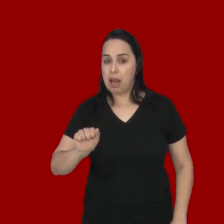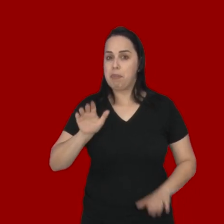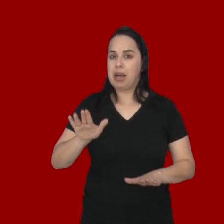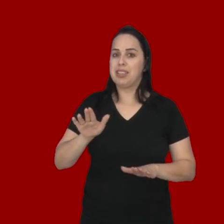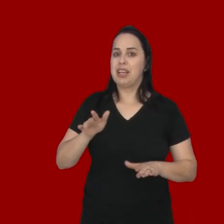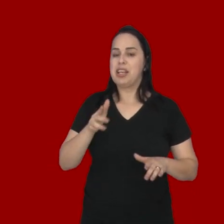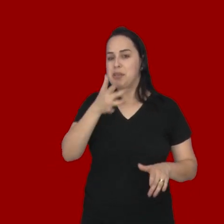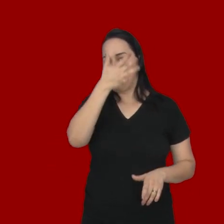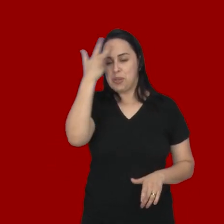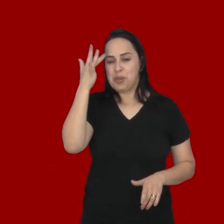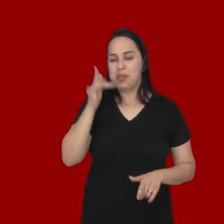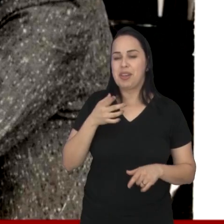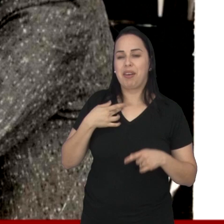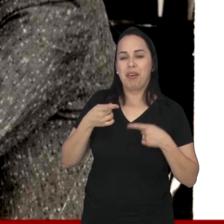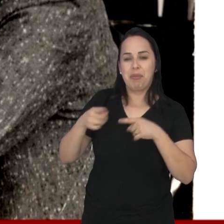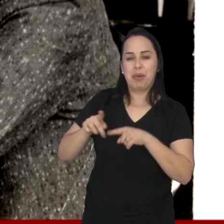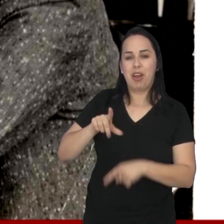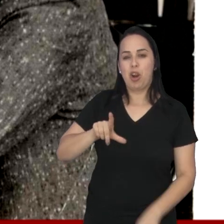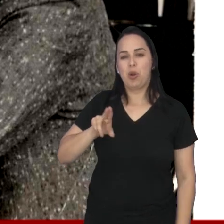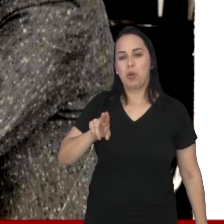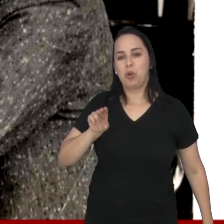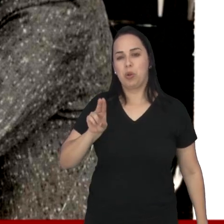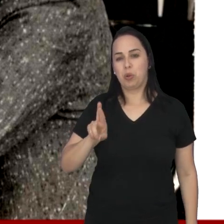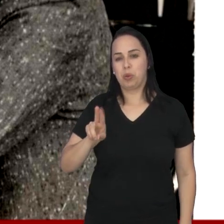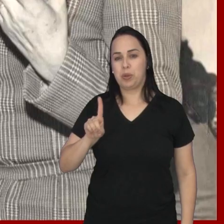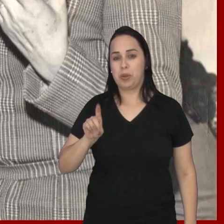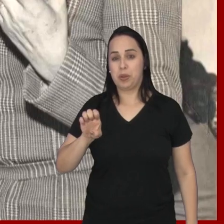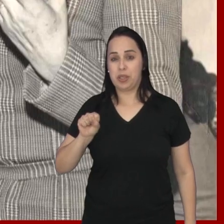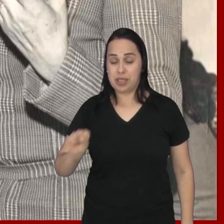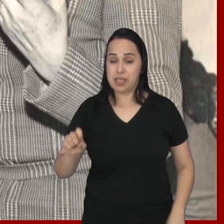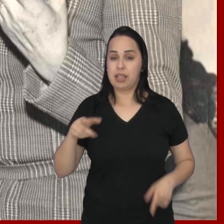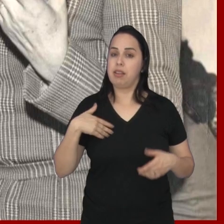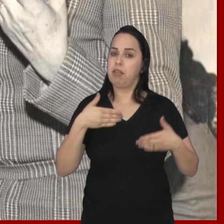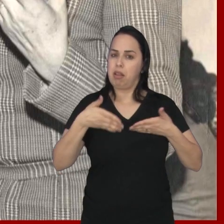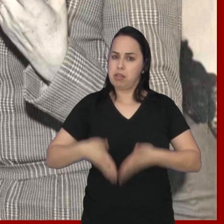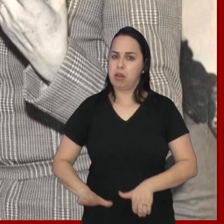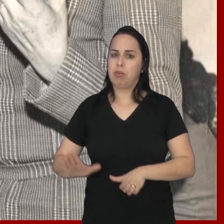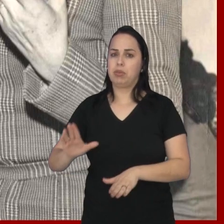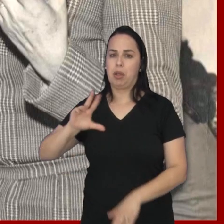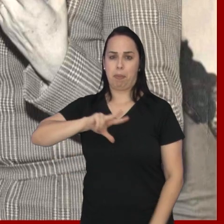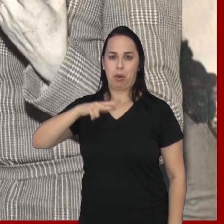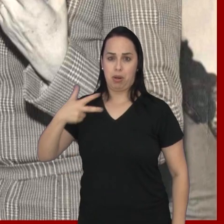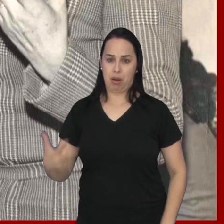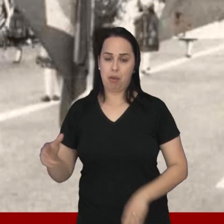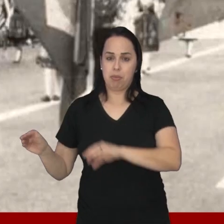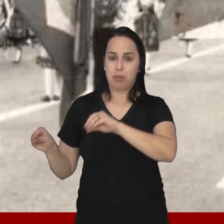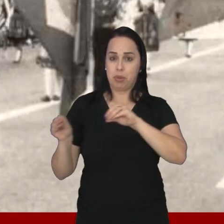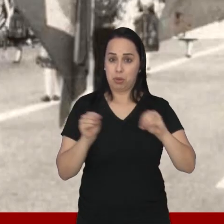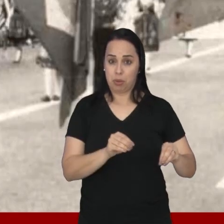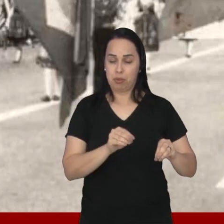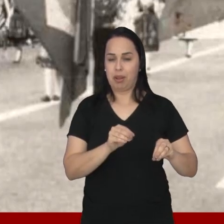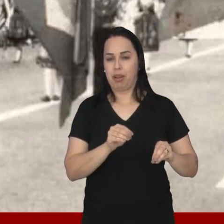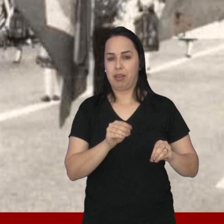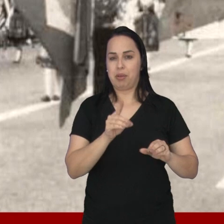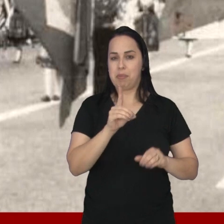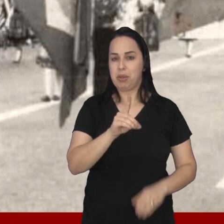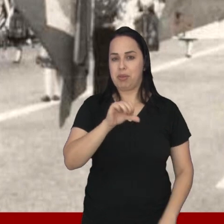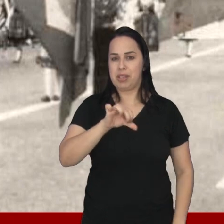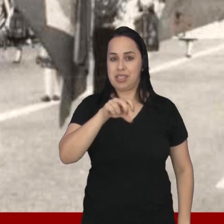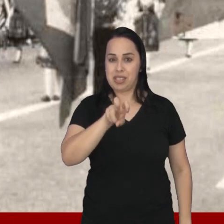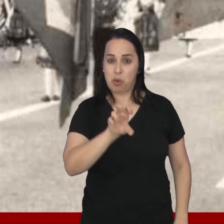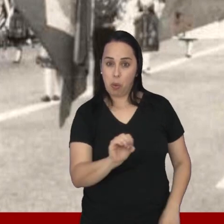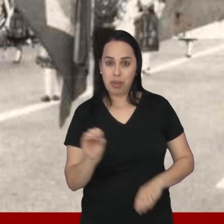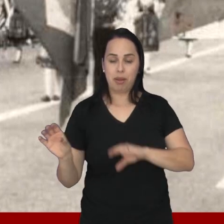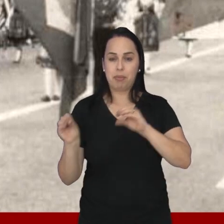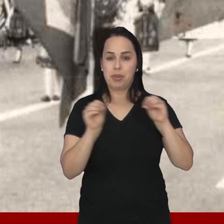só Lourdes como é conhecida, nasceu em Portugal e chegou ao Brasil na década de 50. Ela morou na capital paulista e